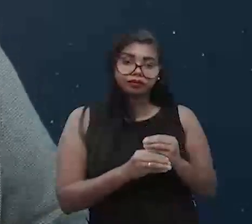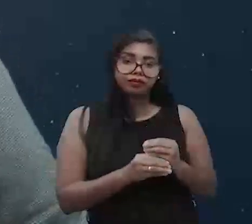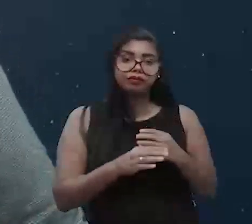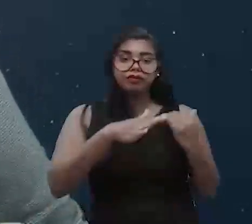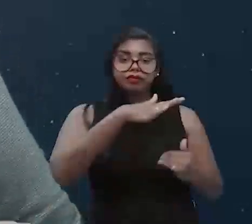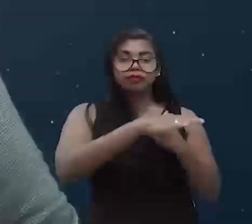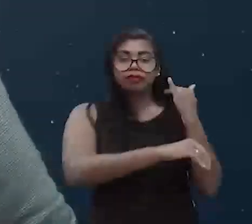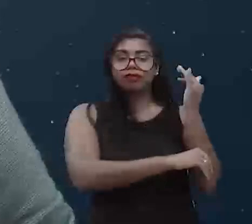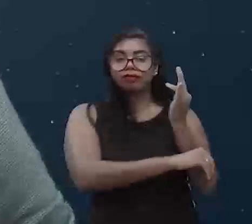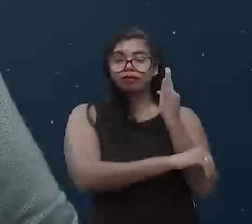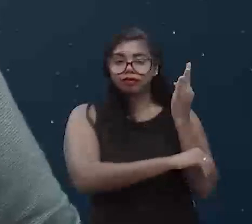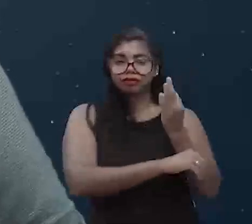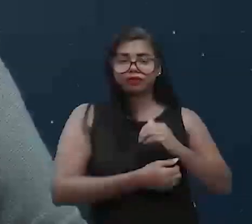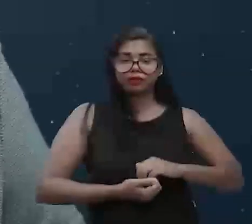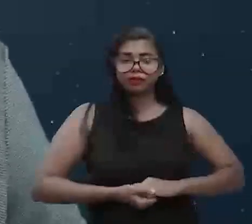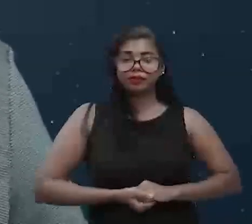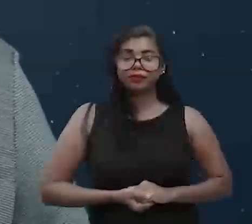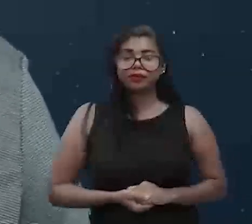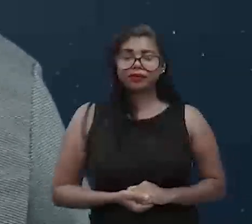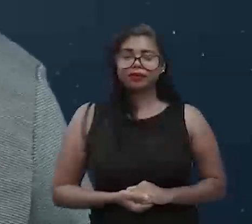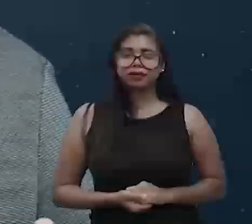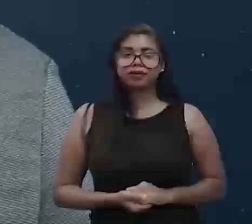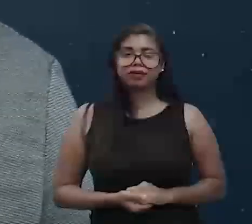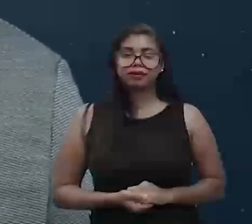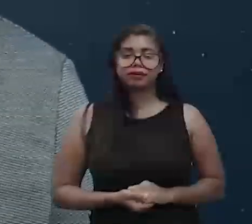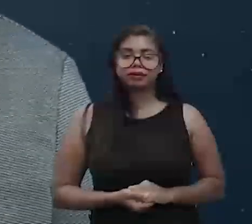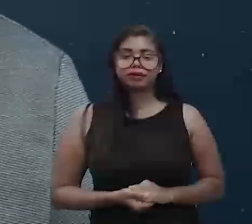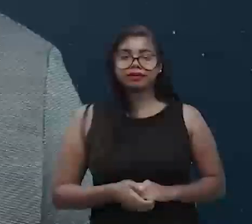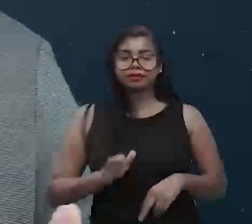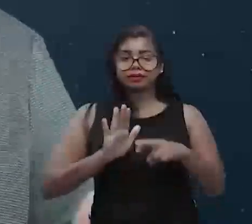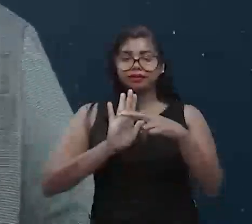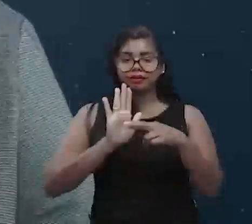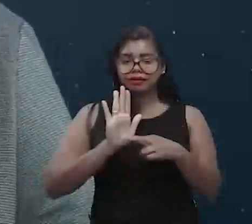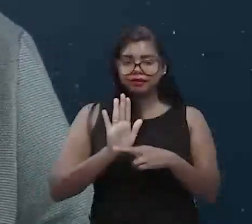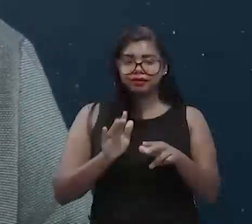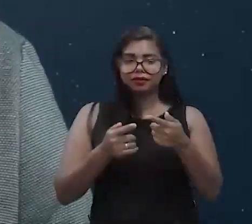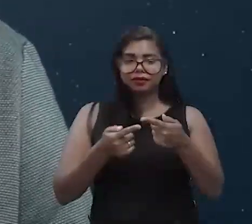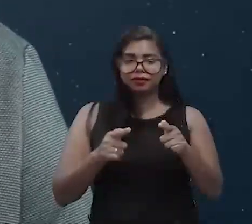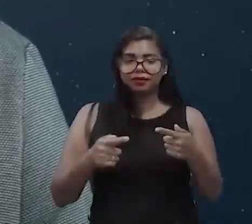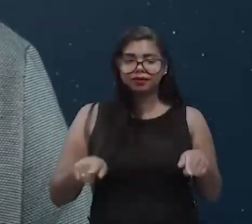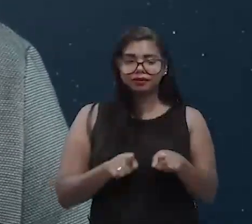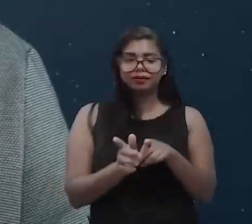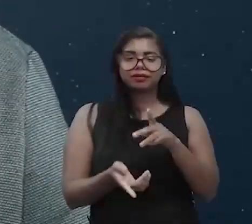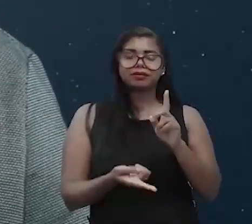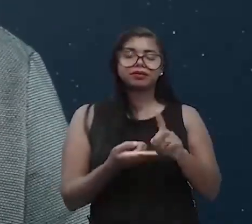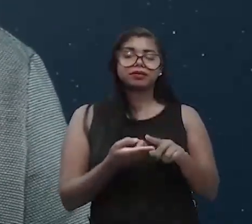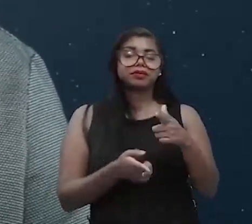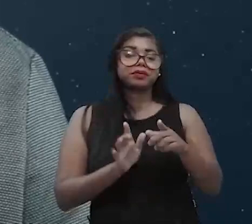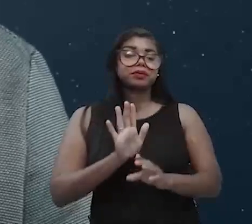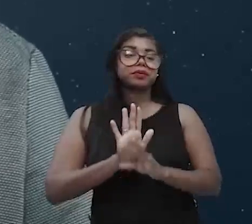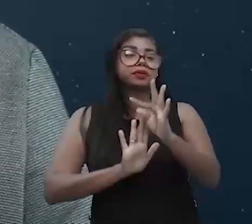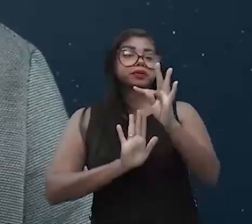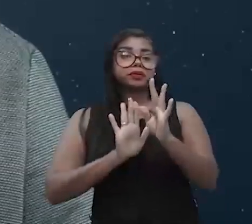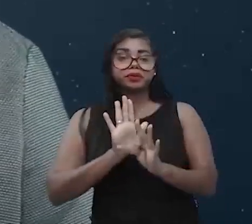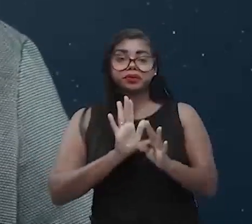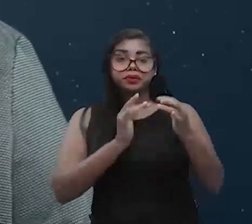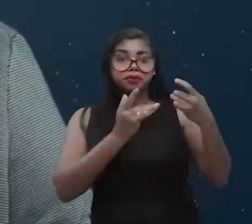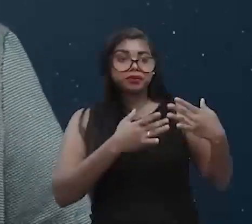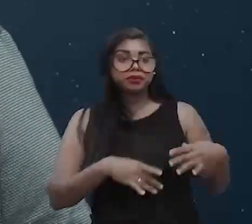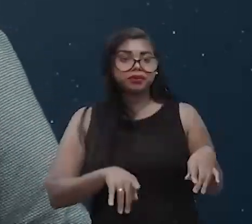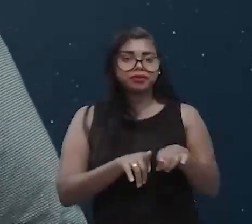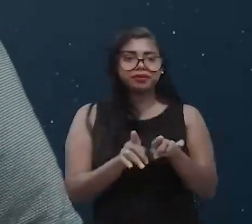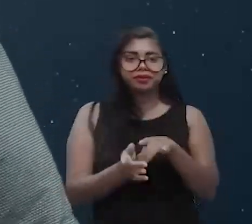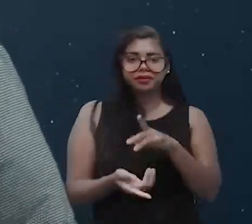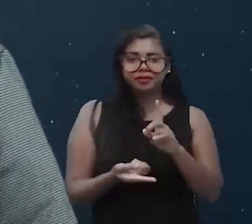outro a linguagem formal, respeitando as normas gramaticais. Só que no texto ele não diz isso, né? Então,